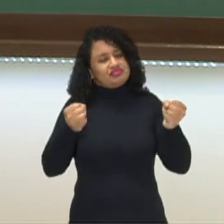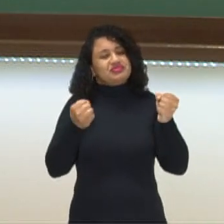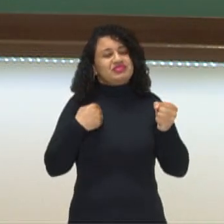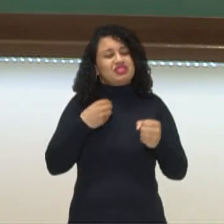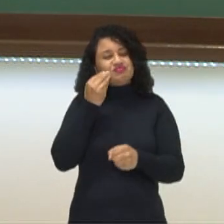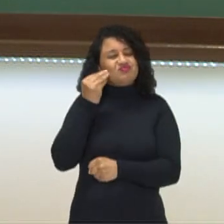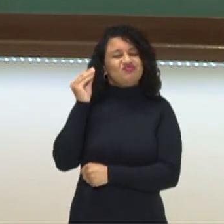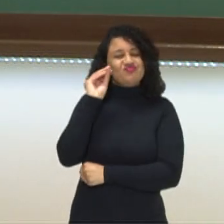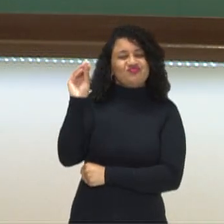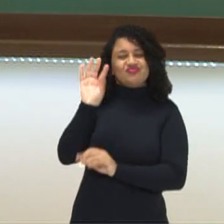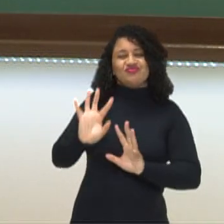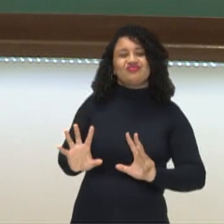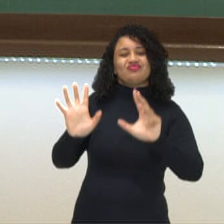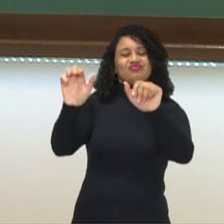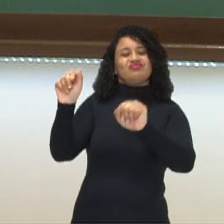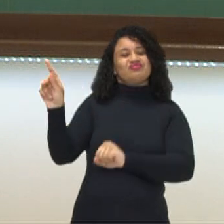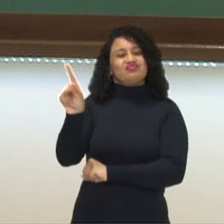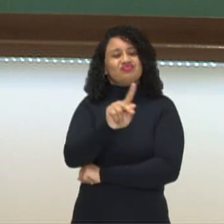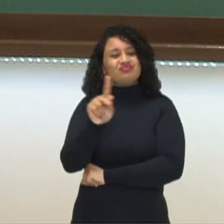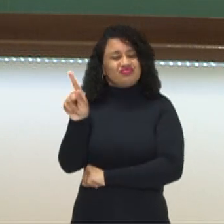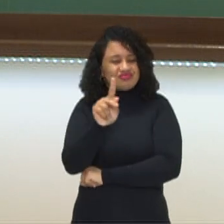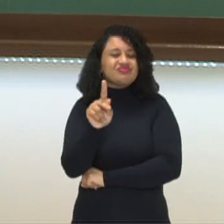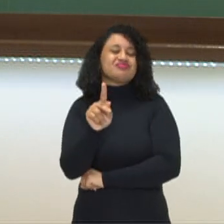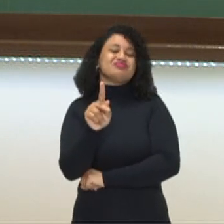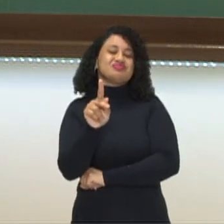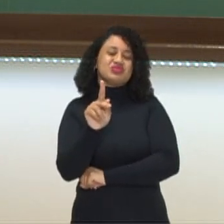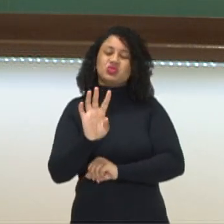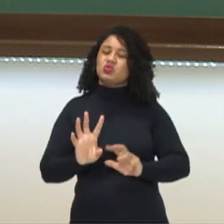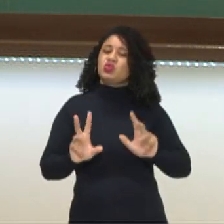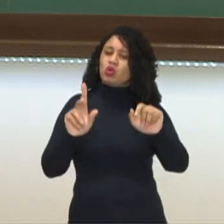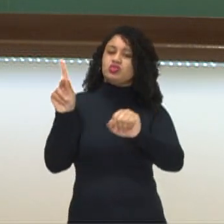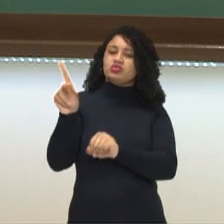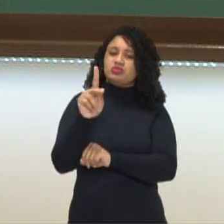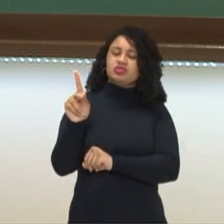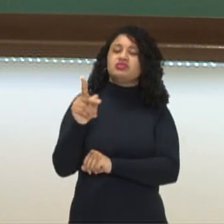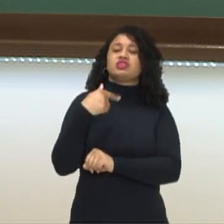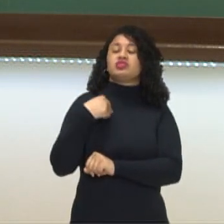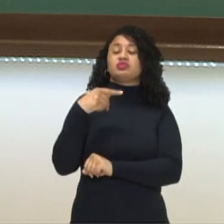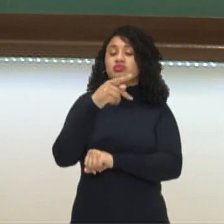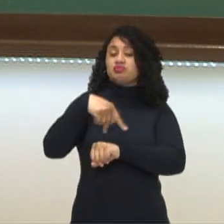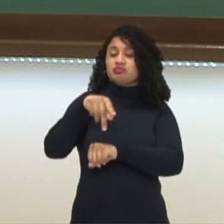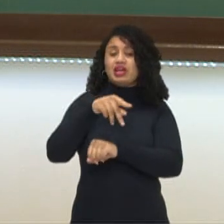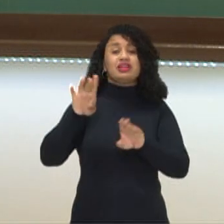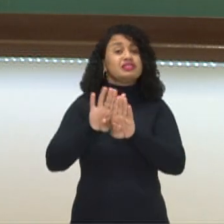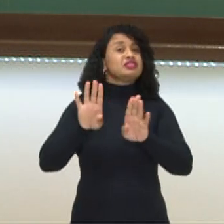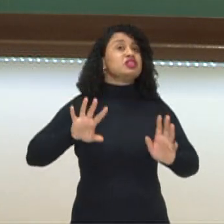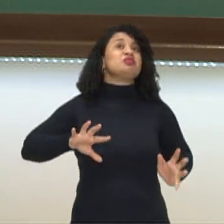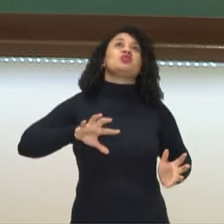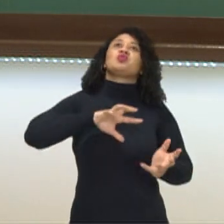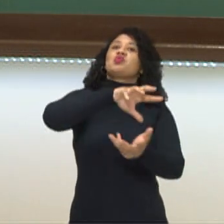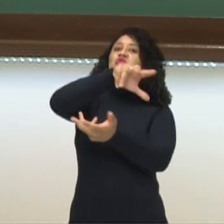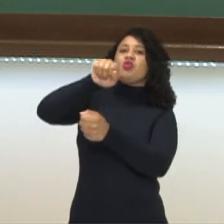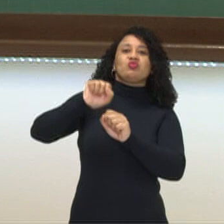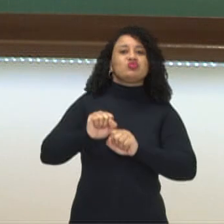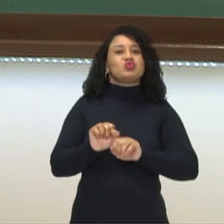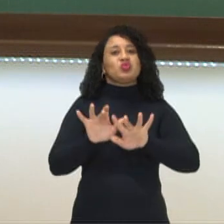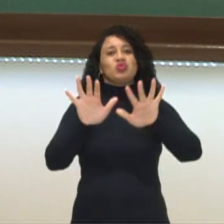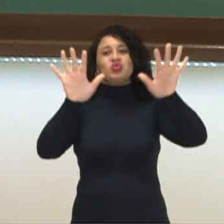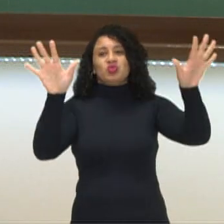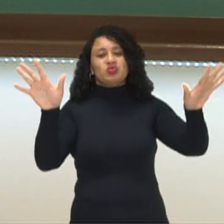um beijo grande a todos os professores e professoras do nosso país e desse mundão afora,